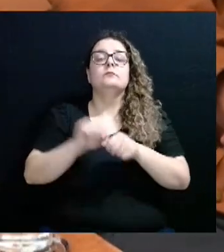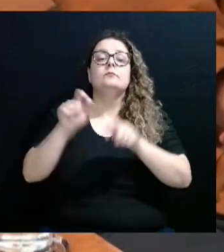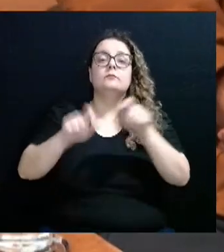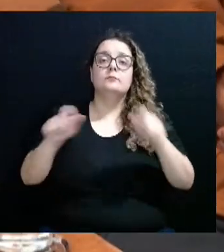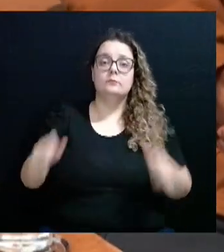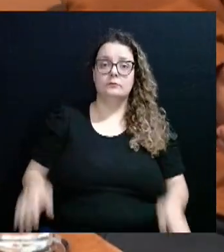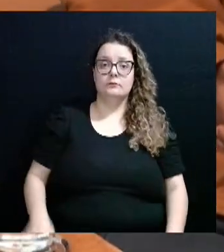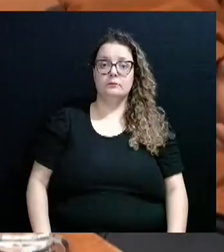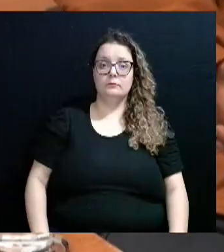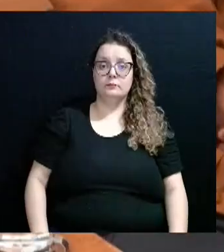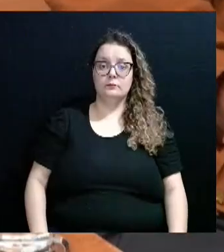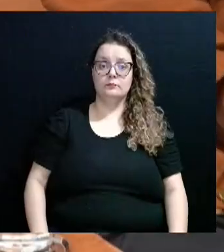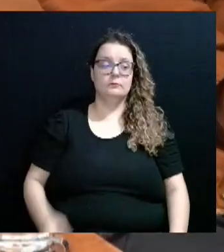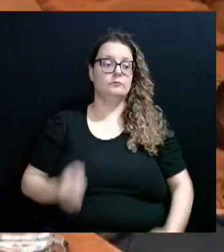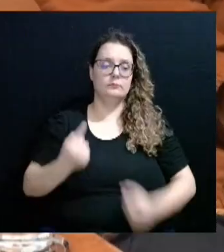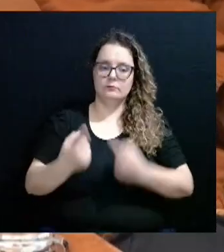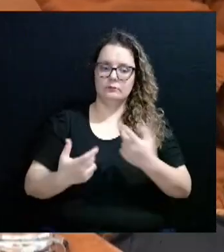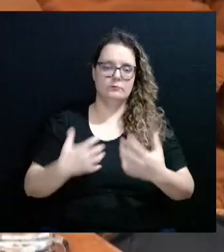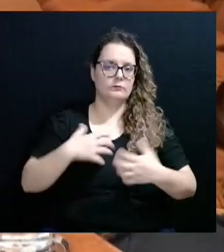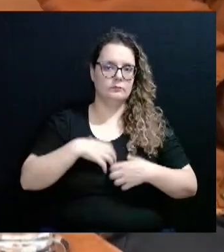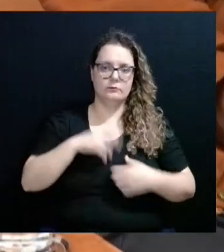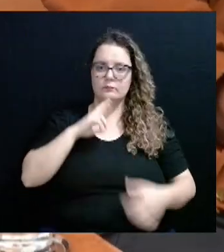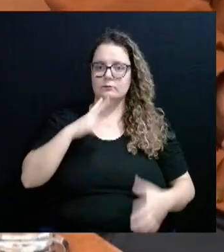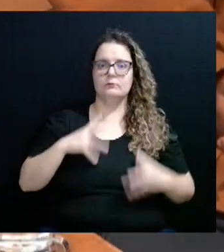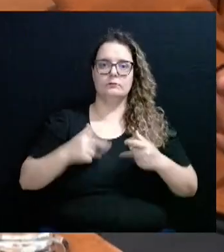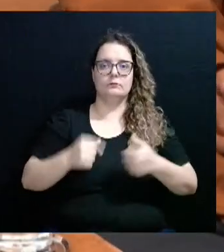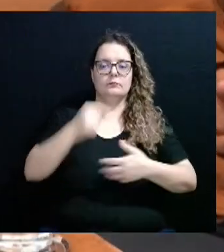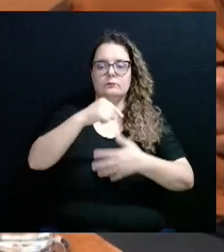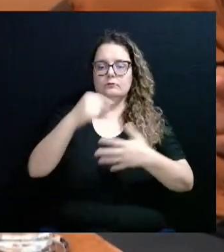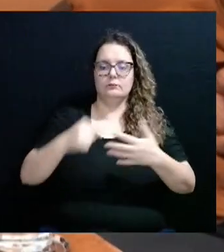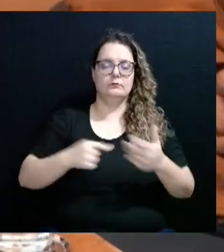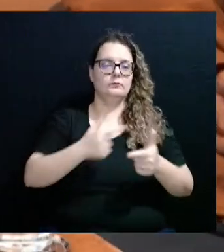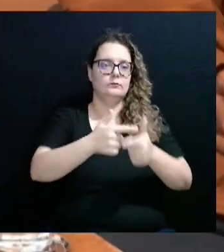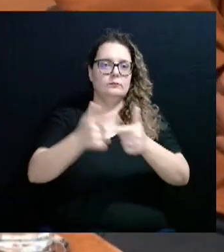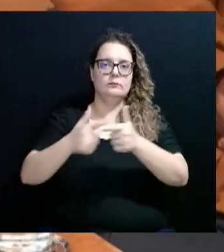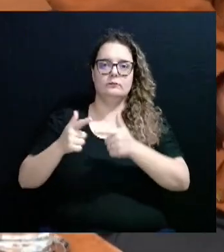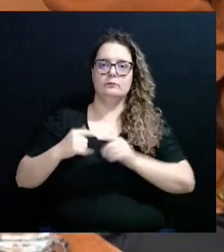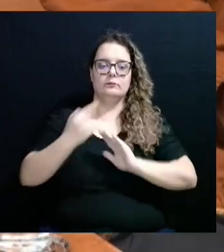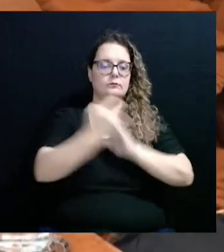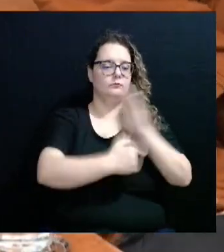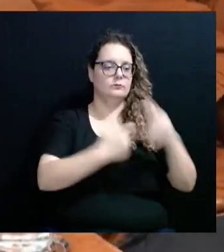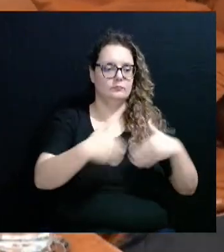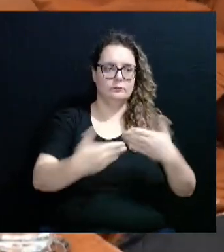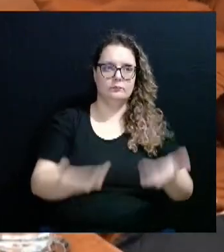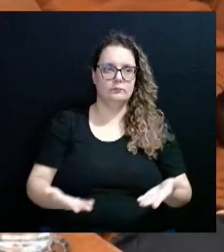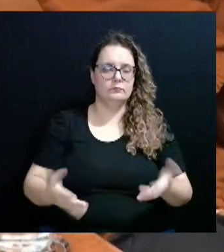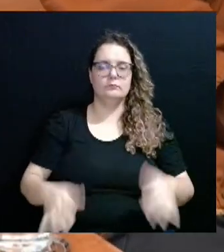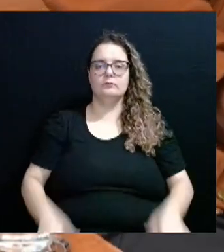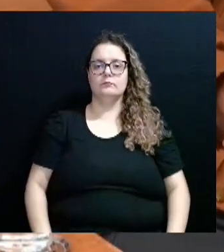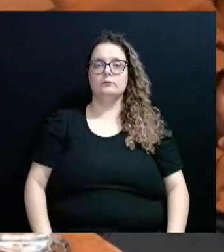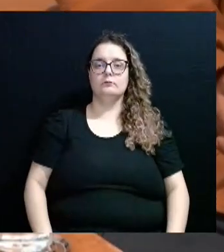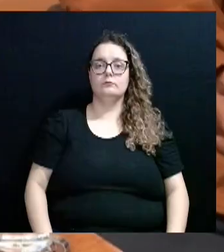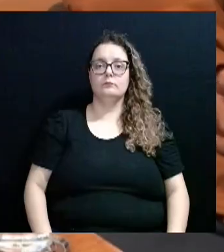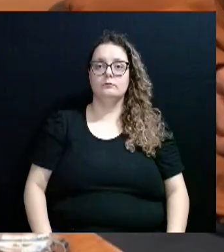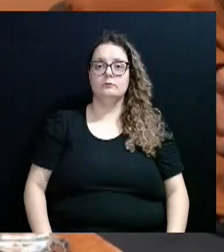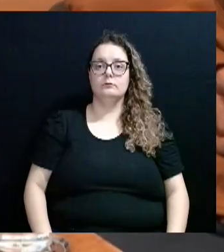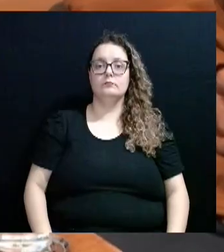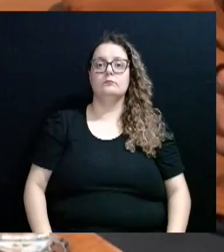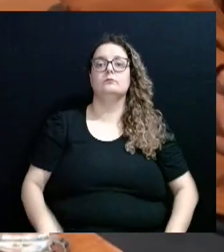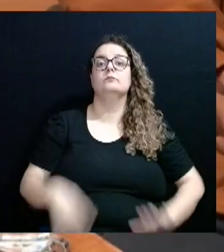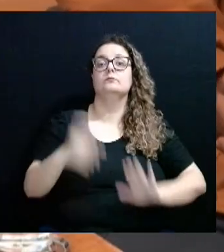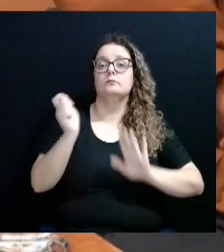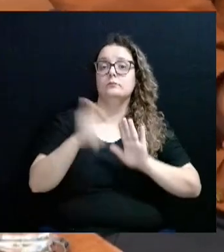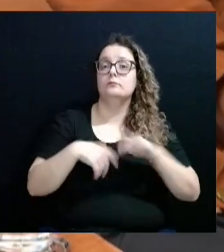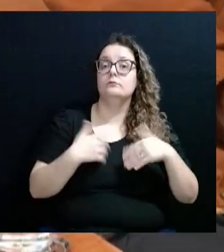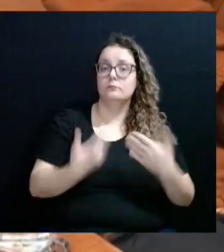de alguma forma, resolver todas as questões burocráticas, etc., e tal, para se credenciar e a gente iniciar